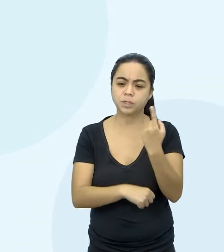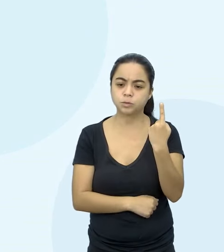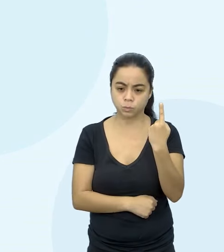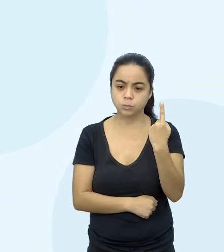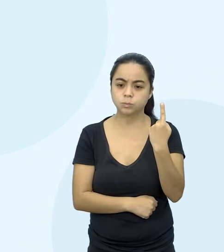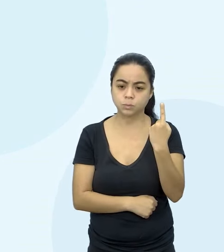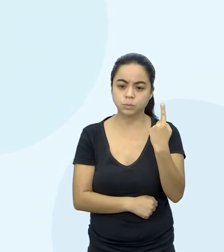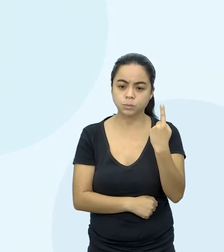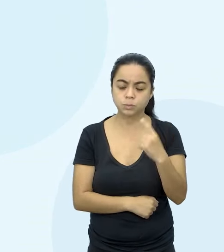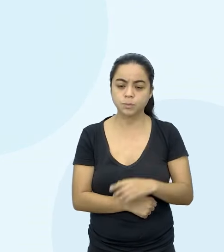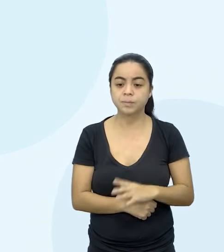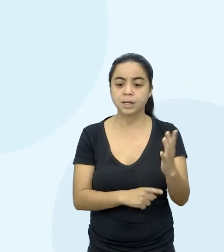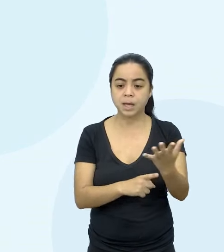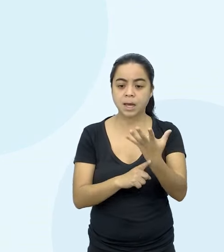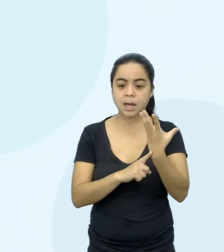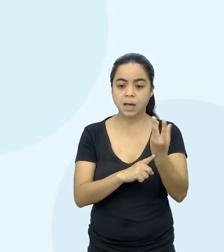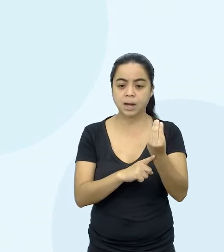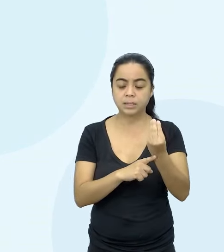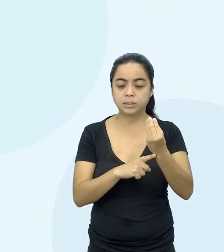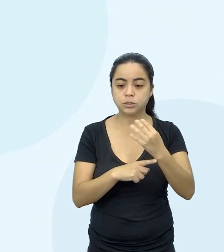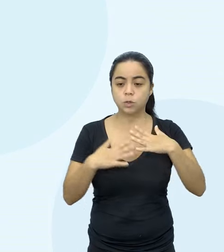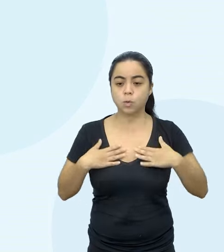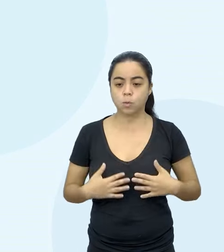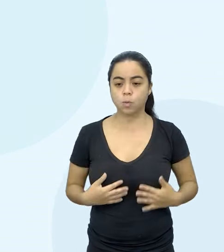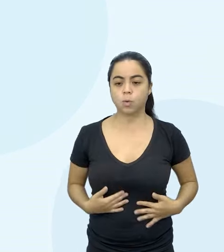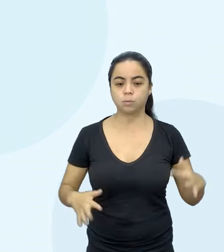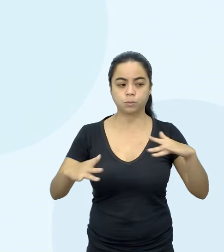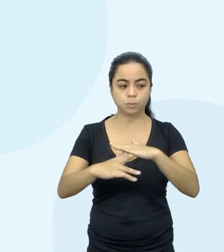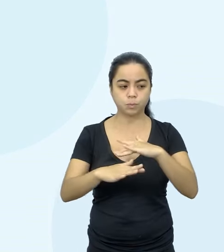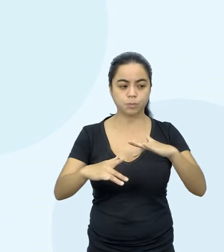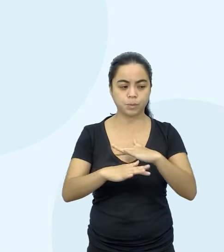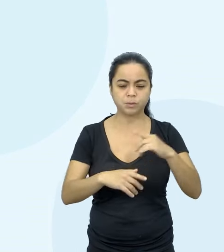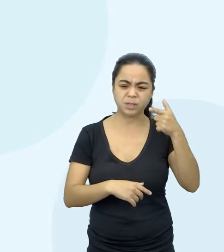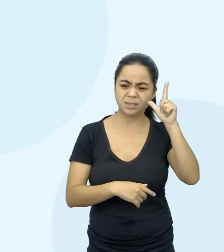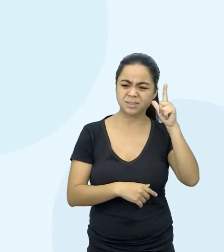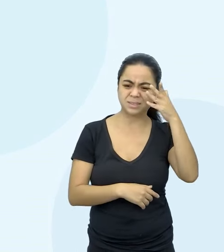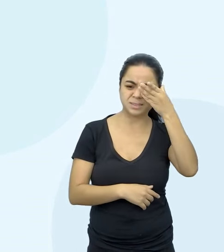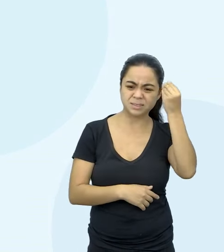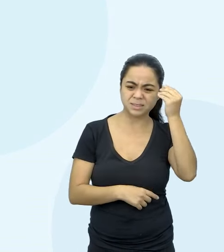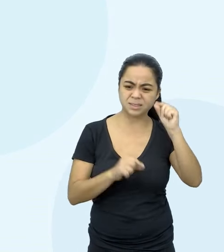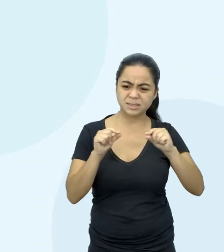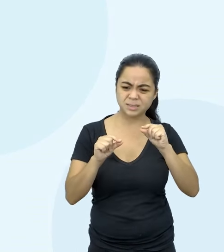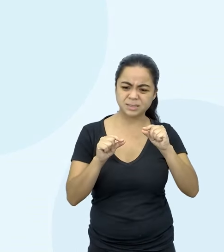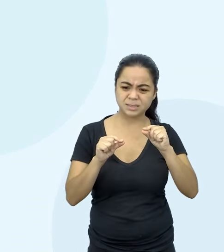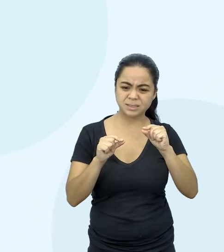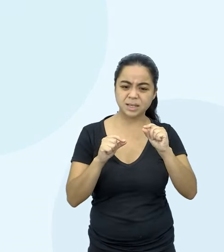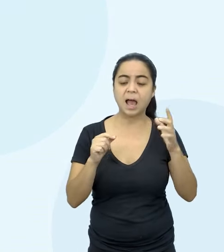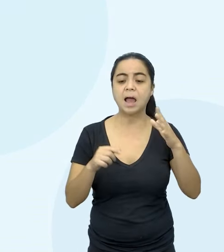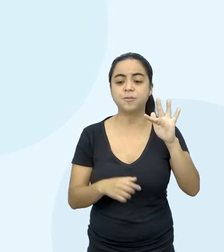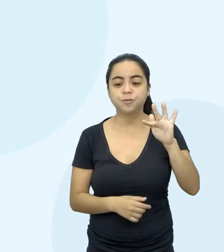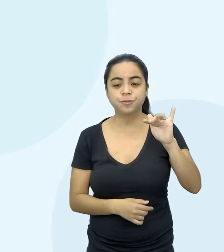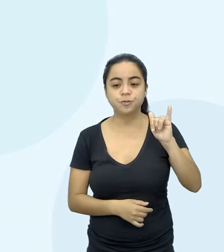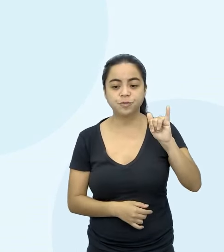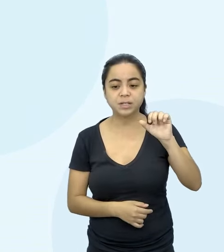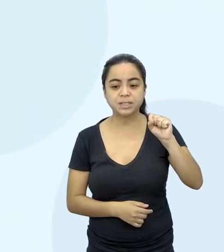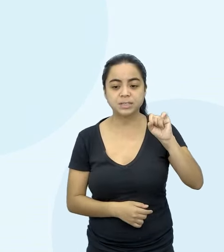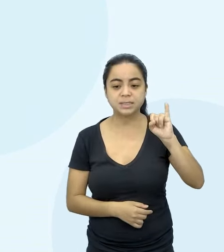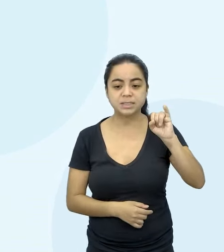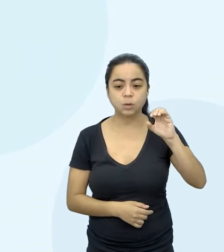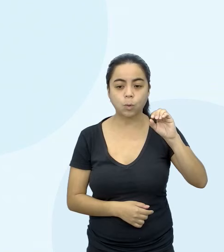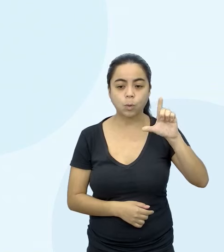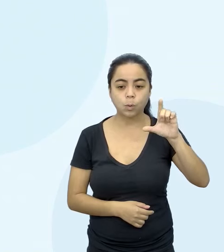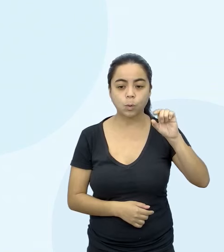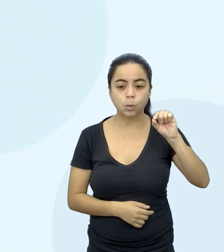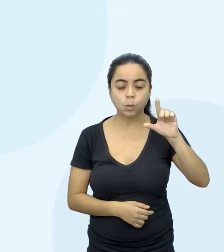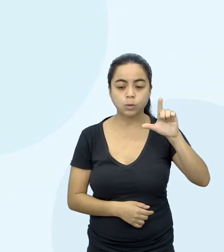1. Expressões artísticas, corpo e movimento. Que a gente passou antes, eu esqueci qual que era o da fisiologia, né? Isso. E aqui ele também